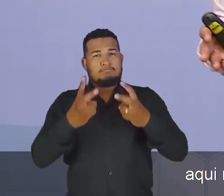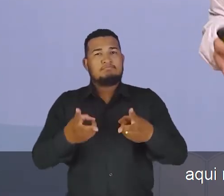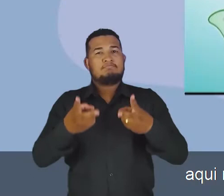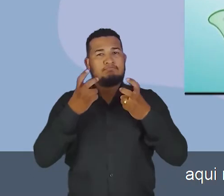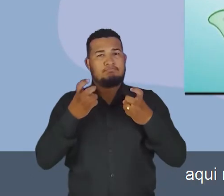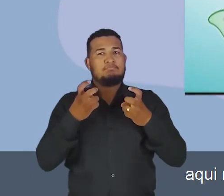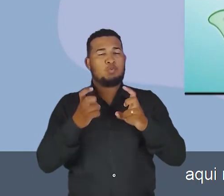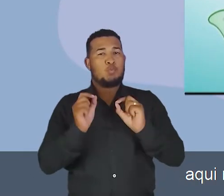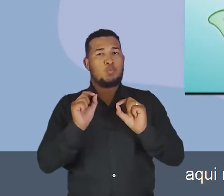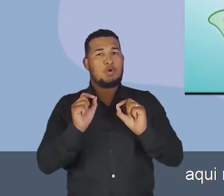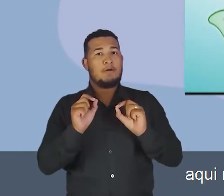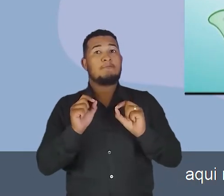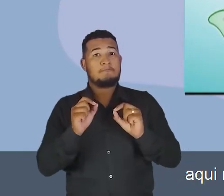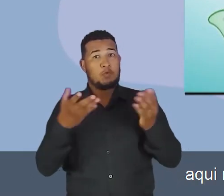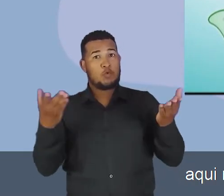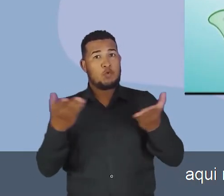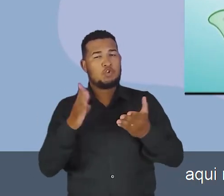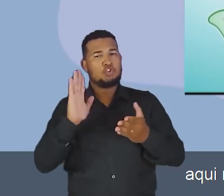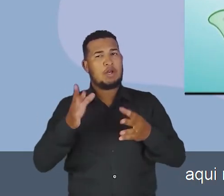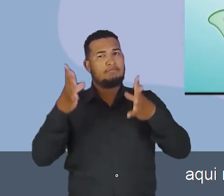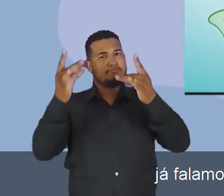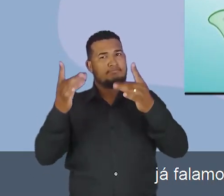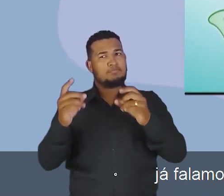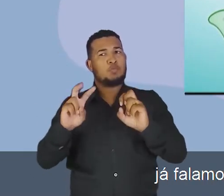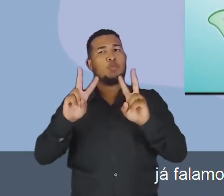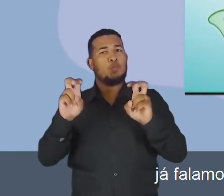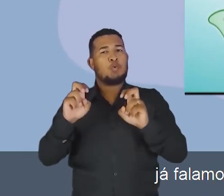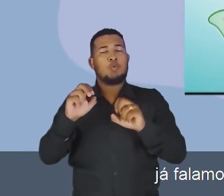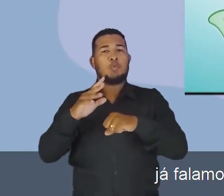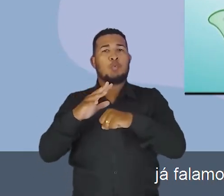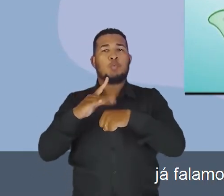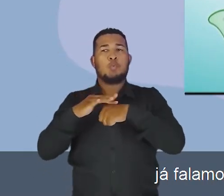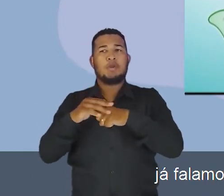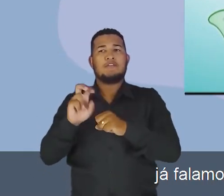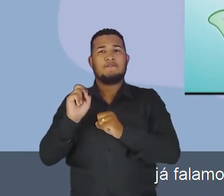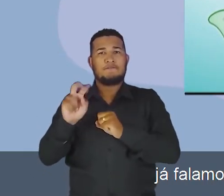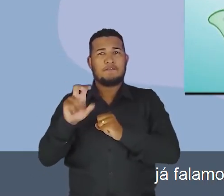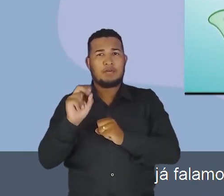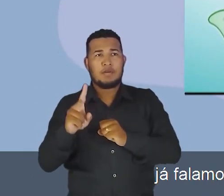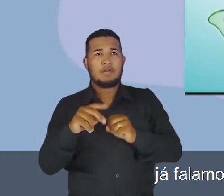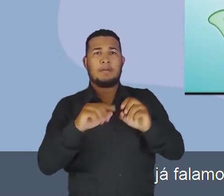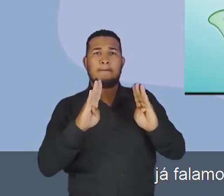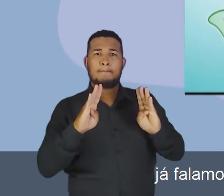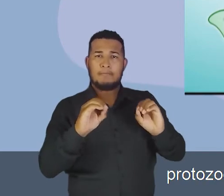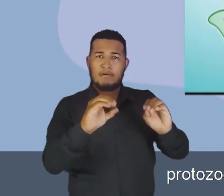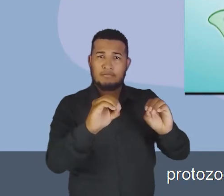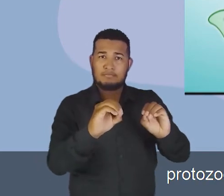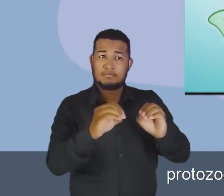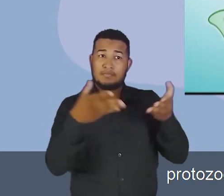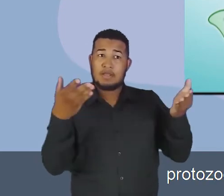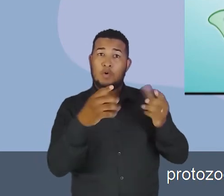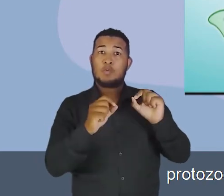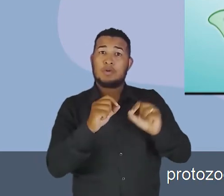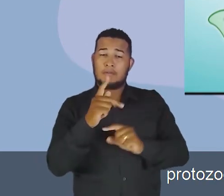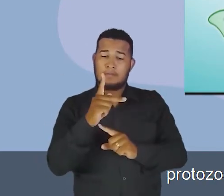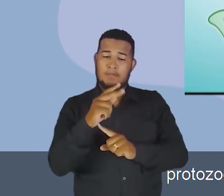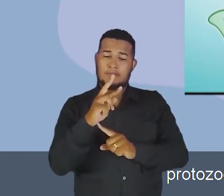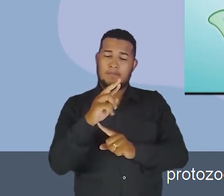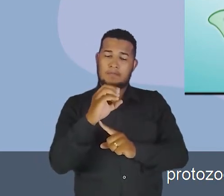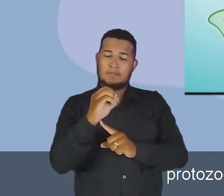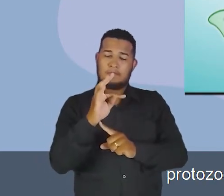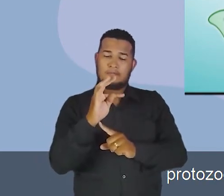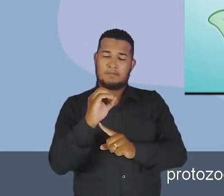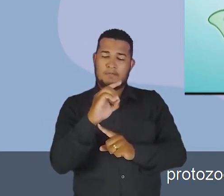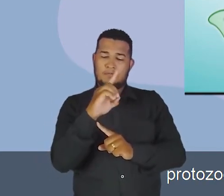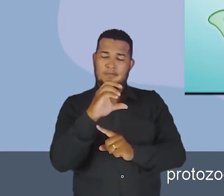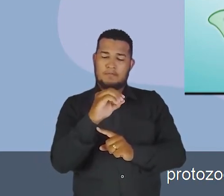aqui na imagem agora, nós já falamos sobre doenças virais, já falamos sobre doenças bacterianas, agora nós vamos falar sobre protozooses,